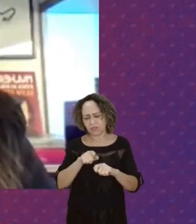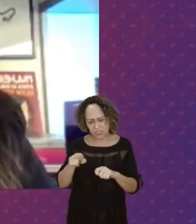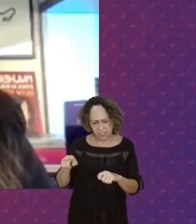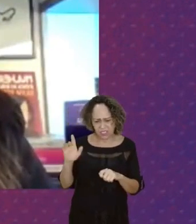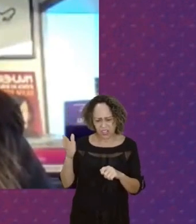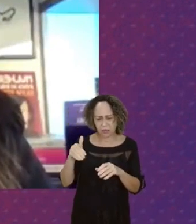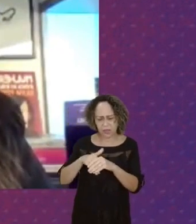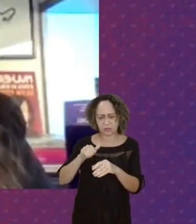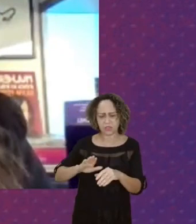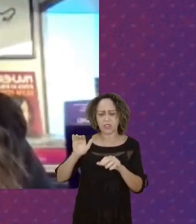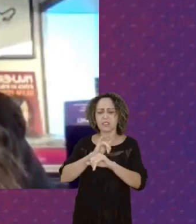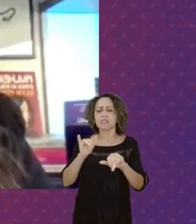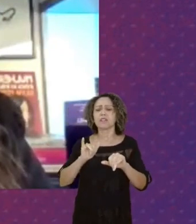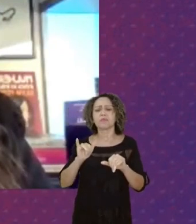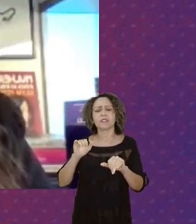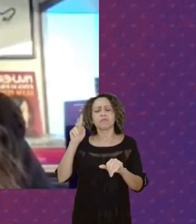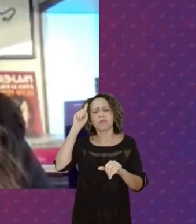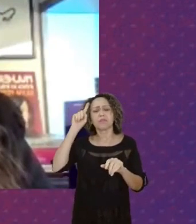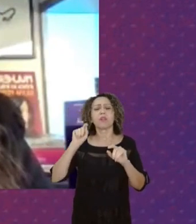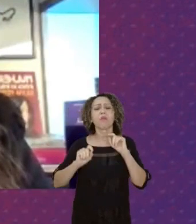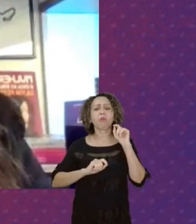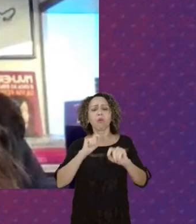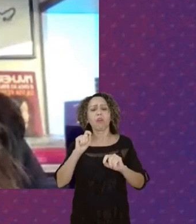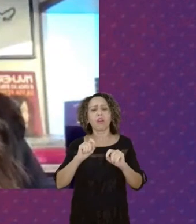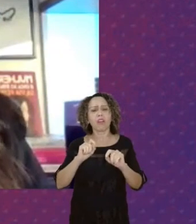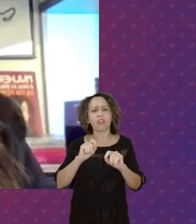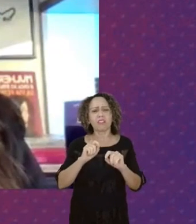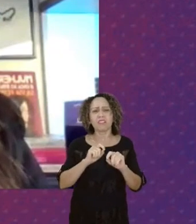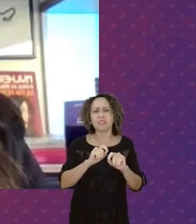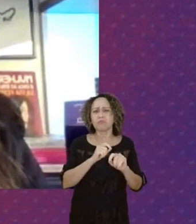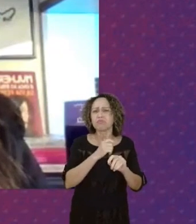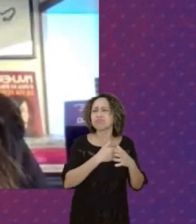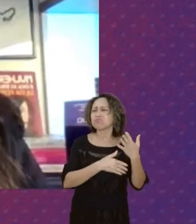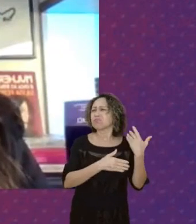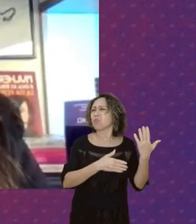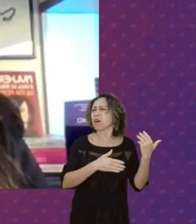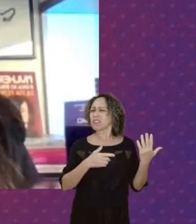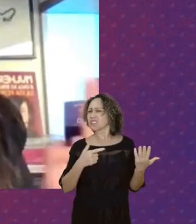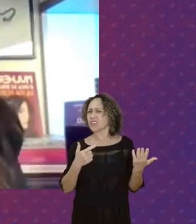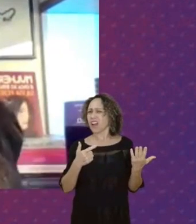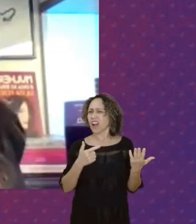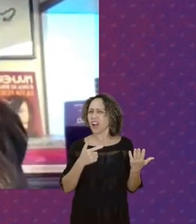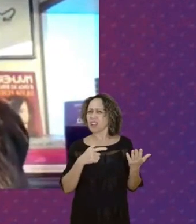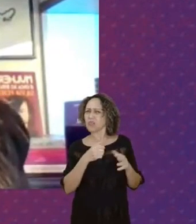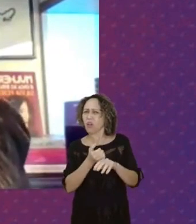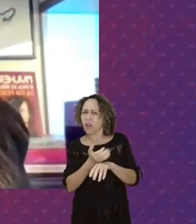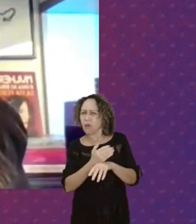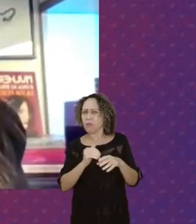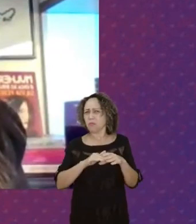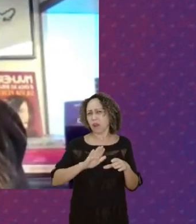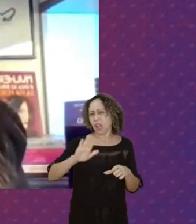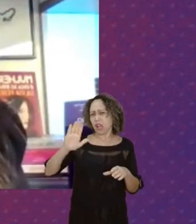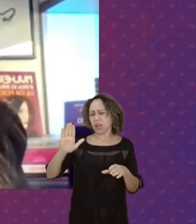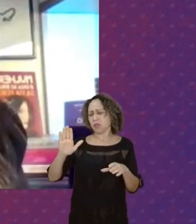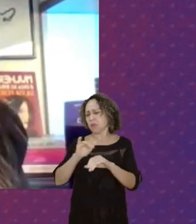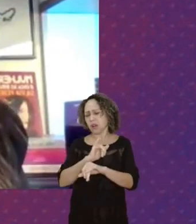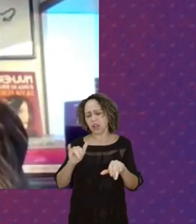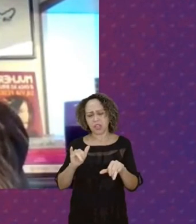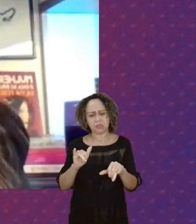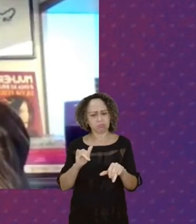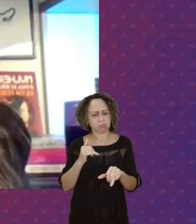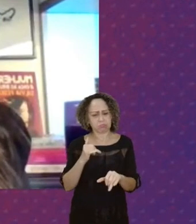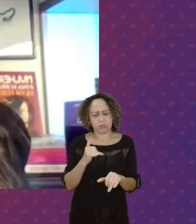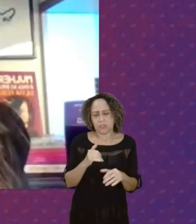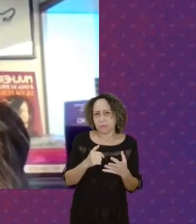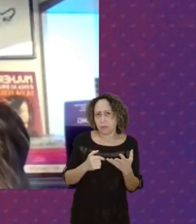campanha, deve se lembrar que no passado quase nada se podia fazer durante o período de pré-campanha, antes de se